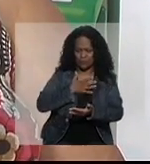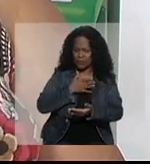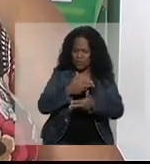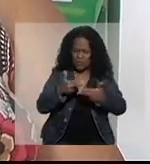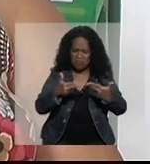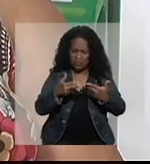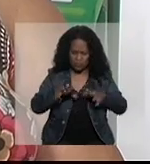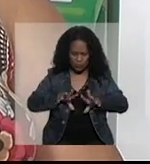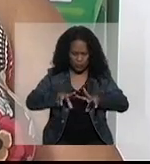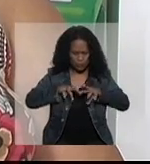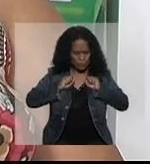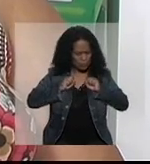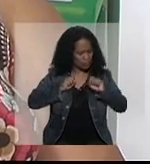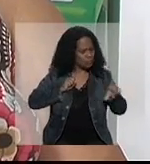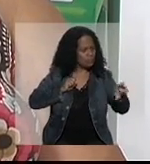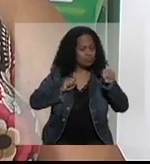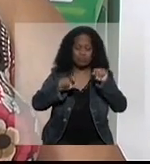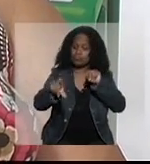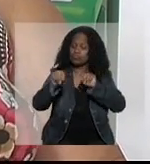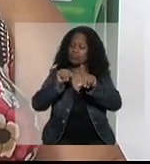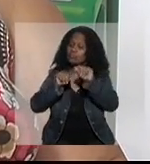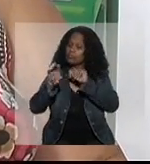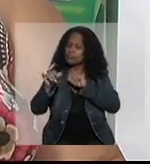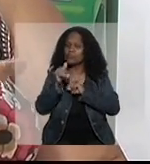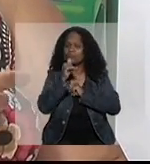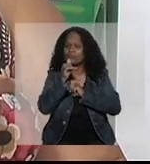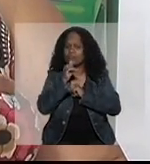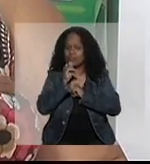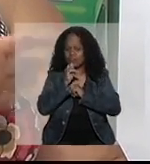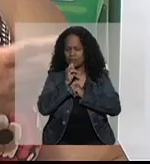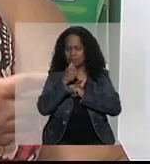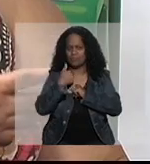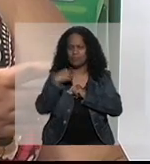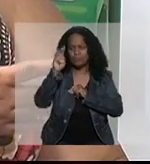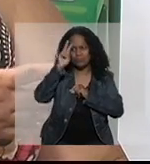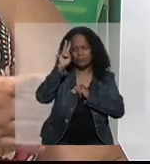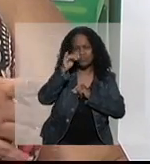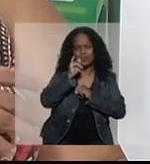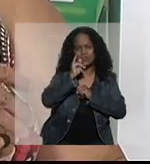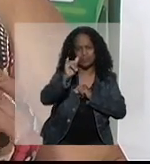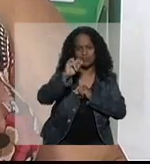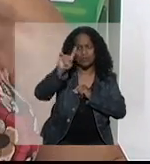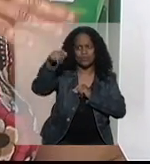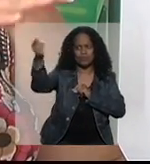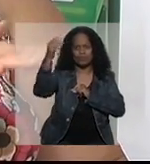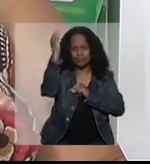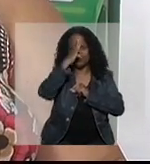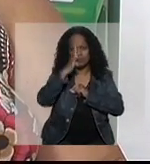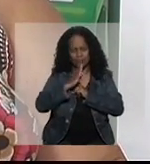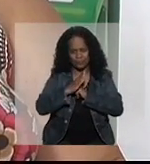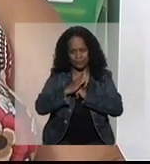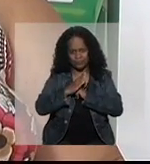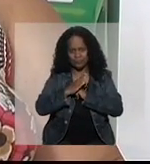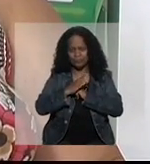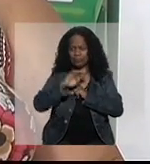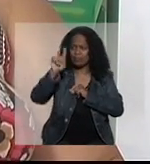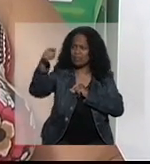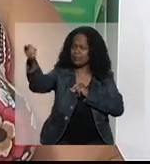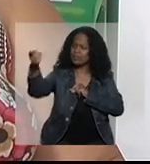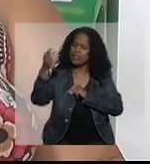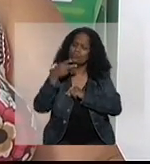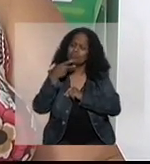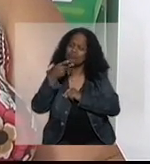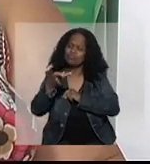de coisas de aceitação mesmo, de você escolher, por exemplo, eu sou contadora de histórias e eu saí do Brasil, fui contar a história